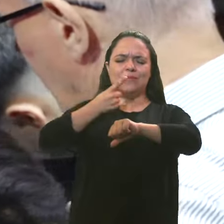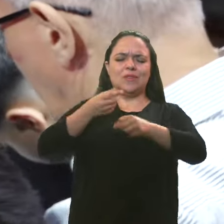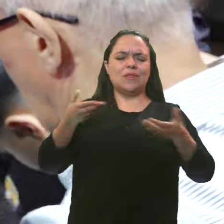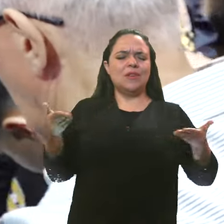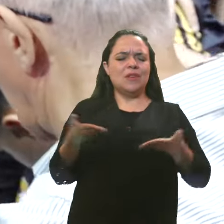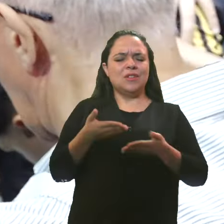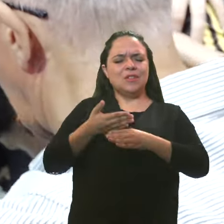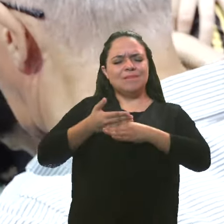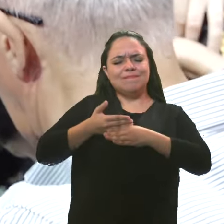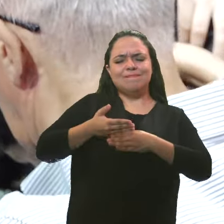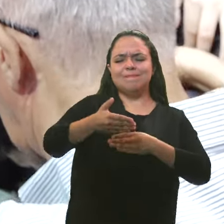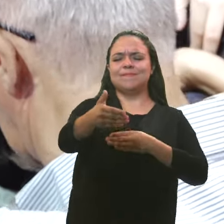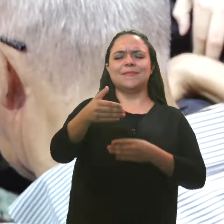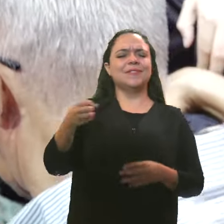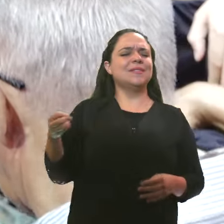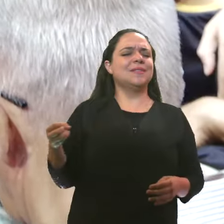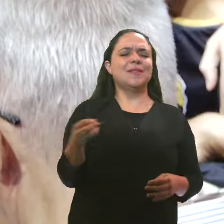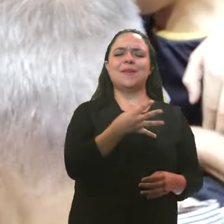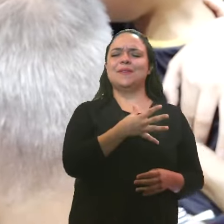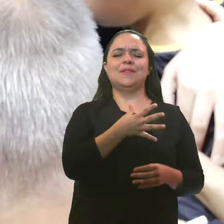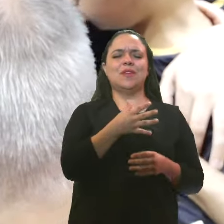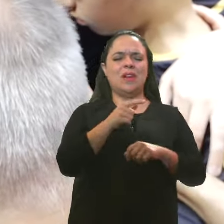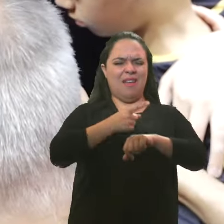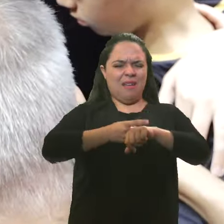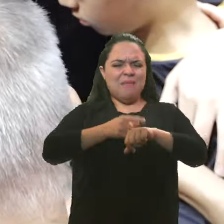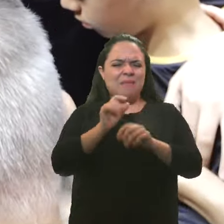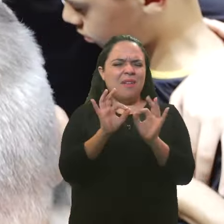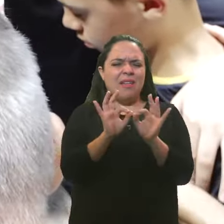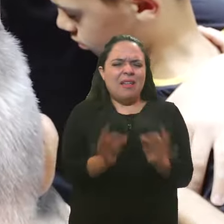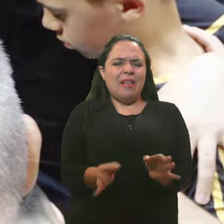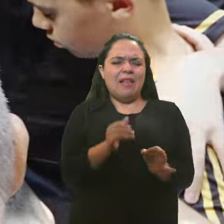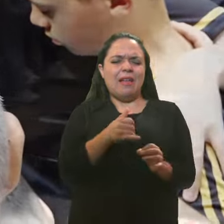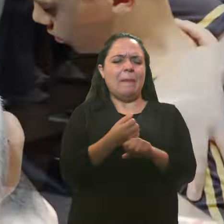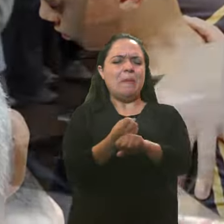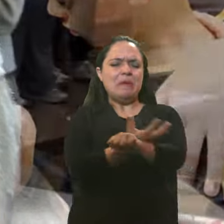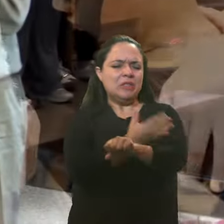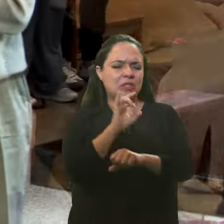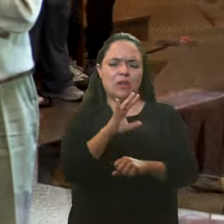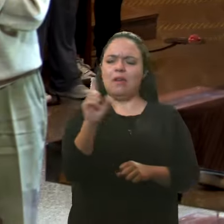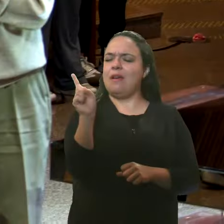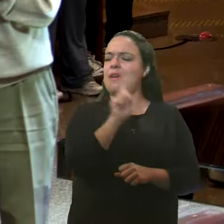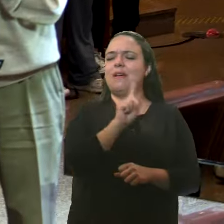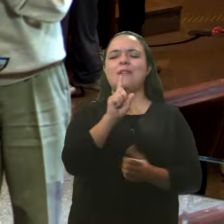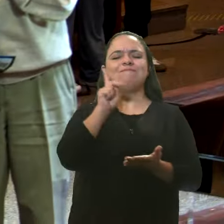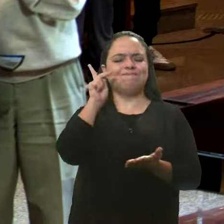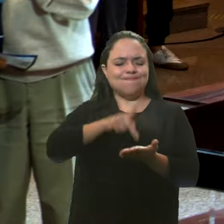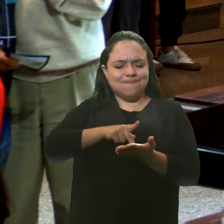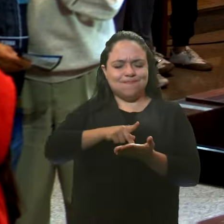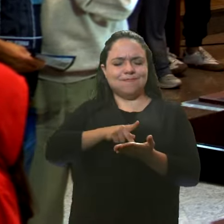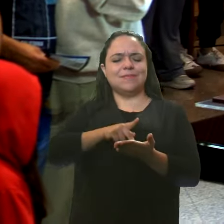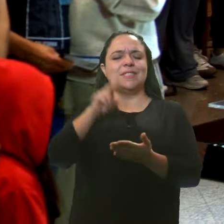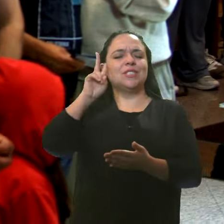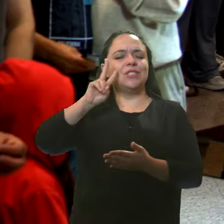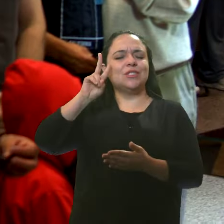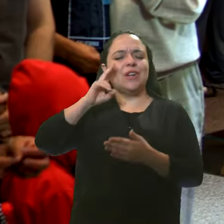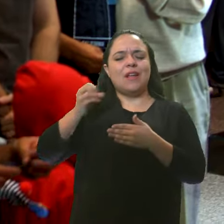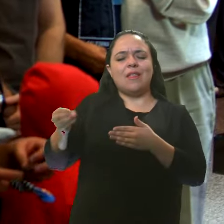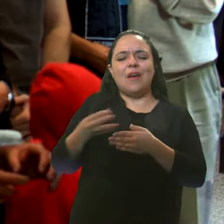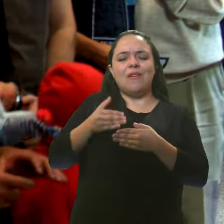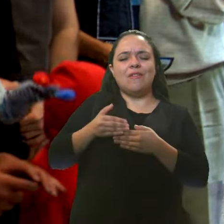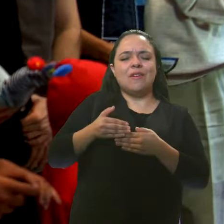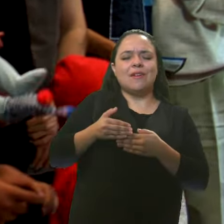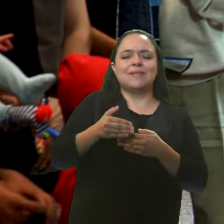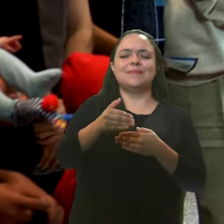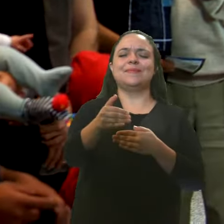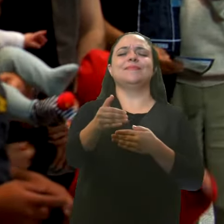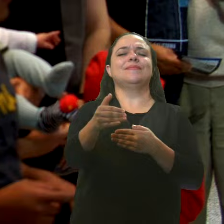tempo na vida deles. Isso não é só um momento, isso não é só uma emoção, isso é uma nova história começando, Pai,